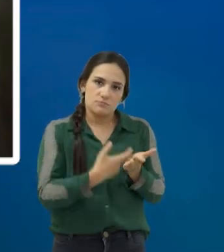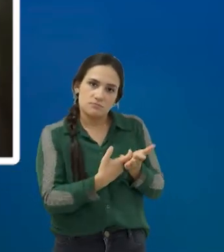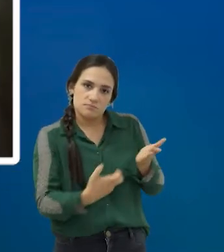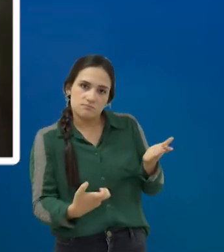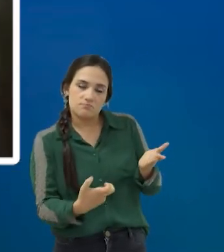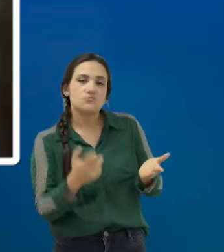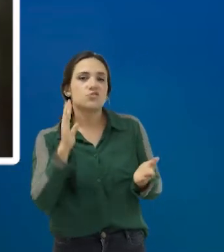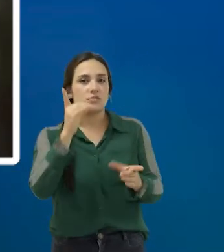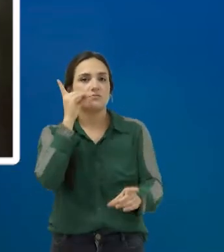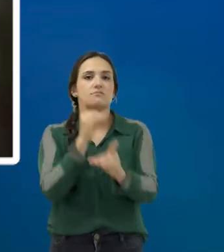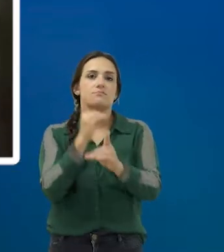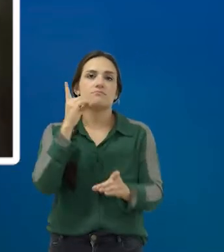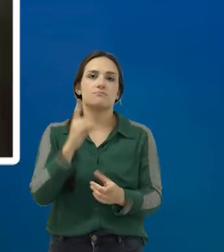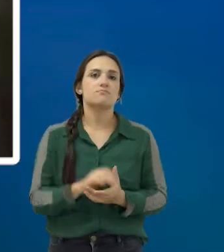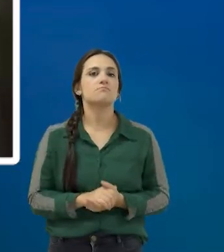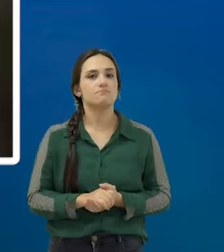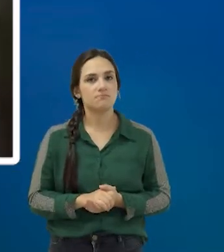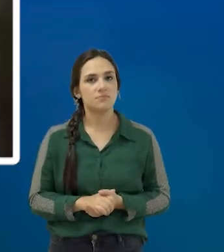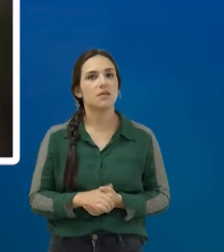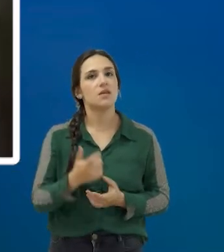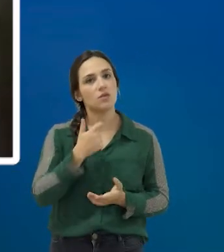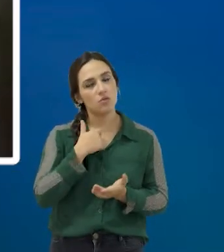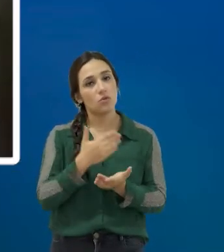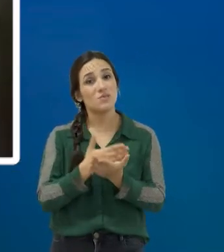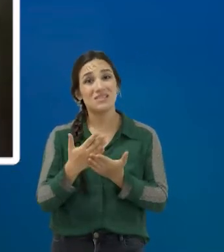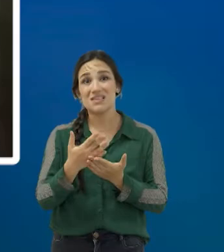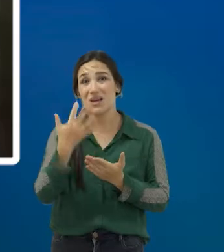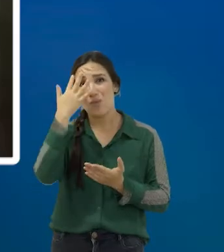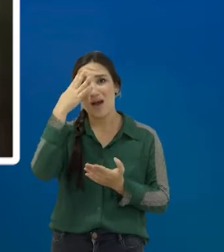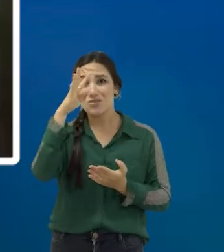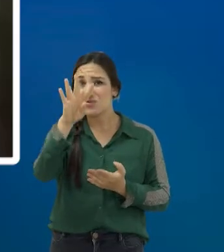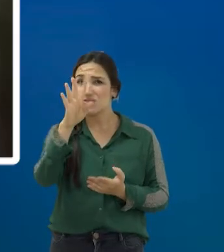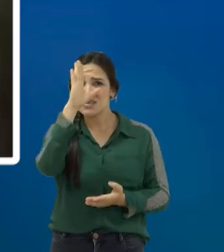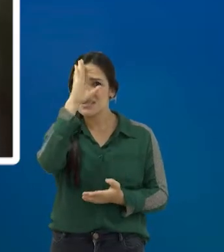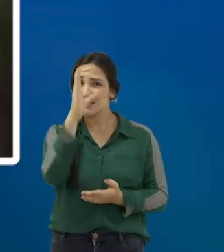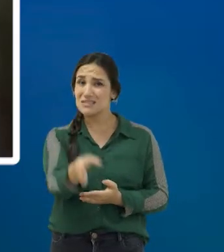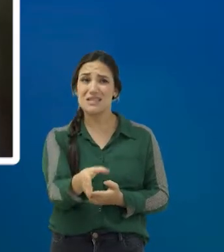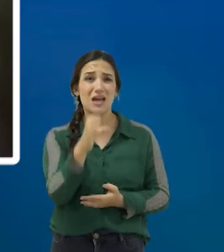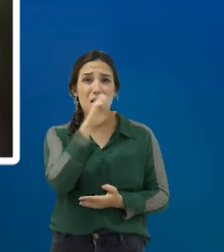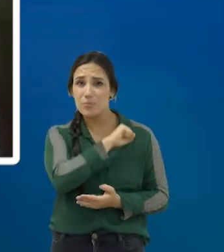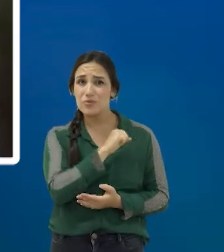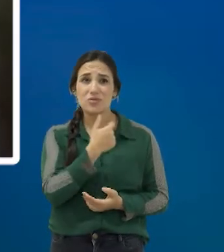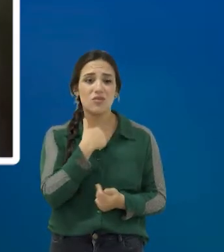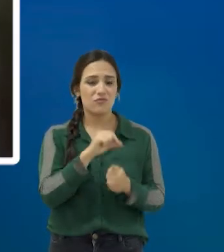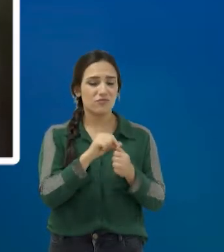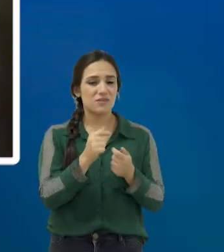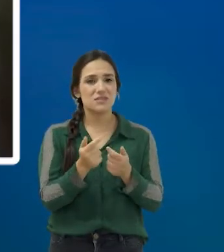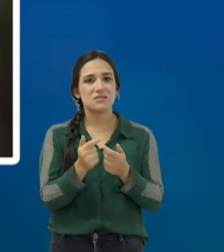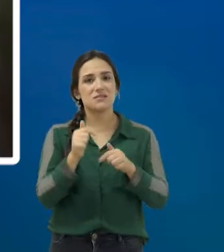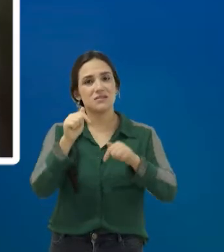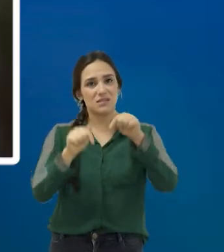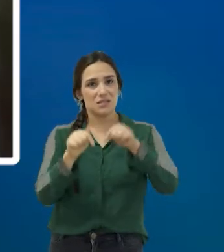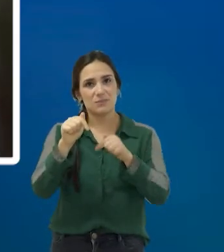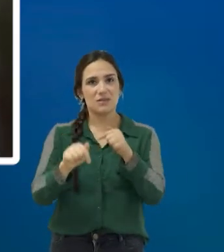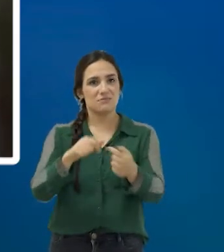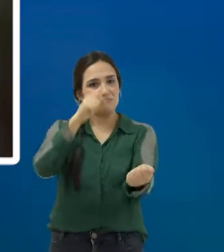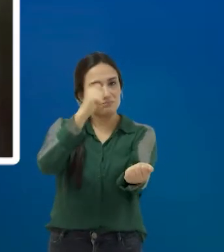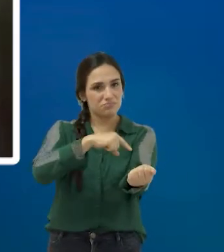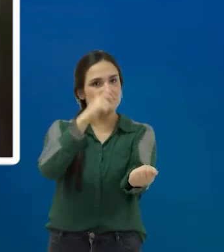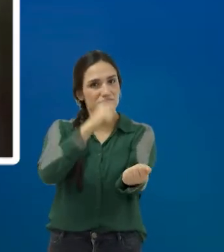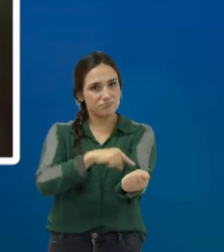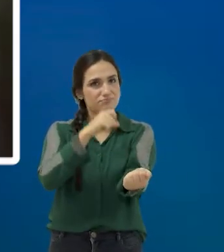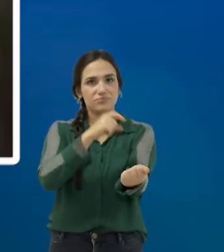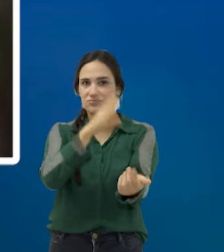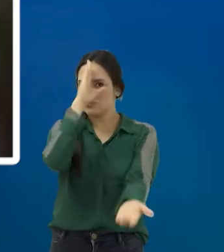base no mielograma, 4 dias depois eu já estava fazendo quimioterapia, para você ter uma ideia de como já estava avançada a minha situação, o quadro da